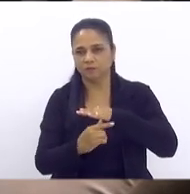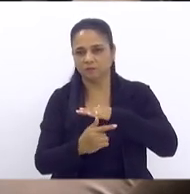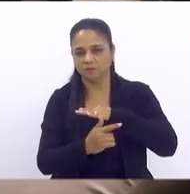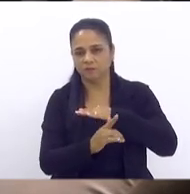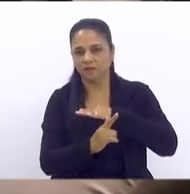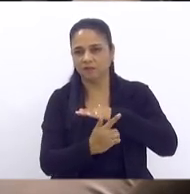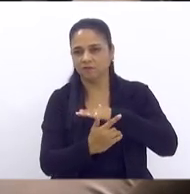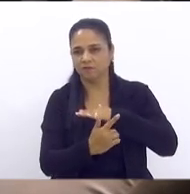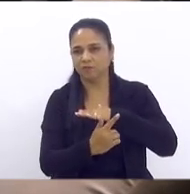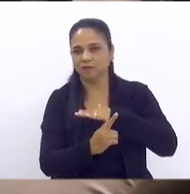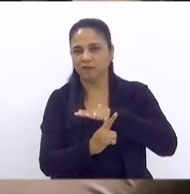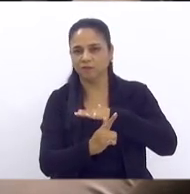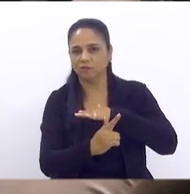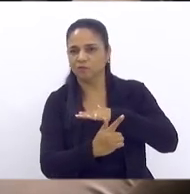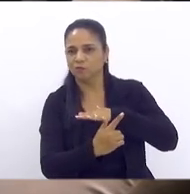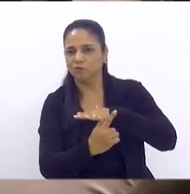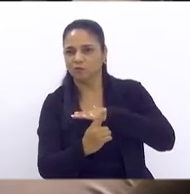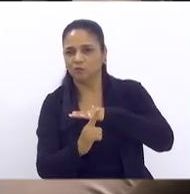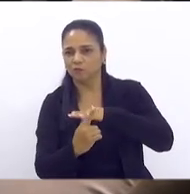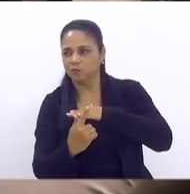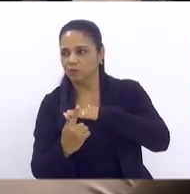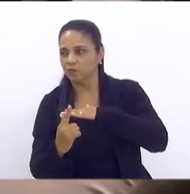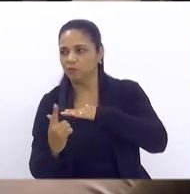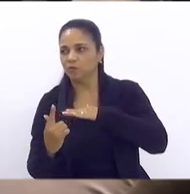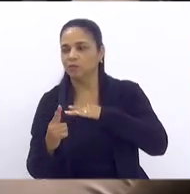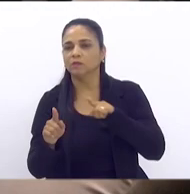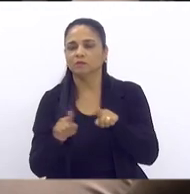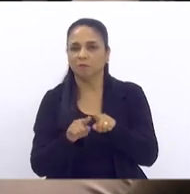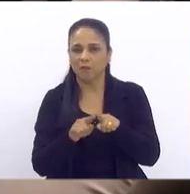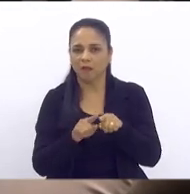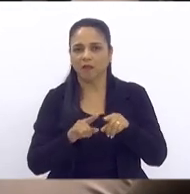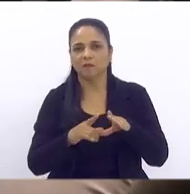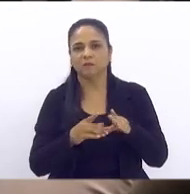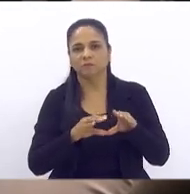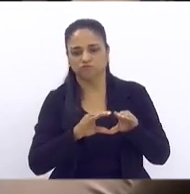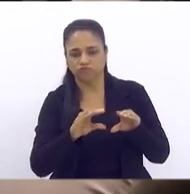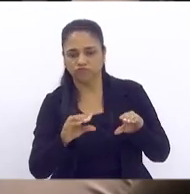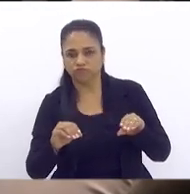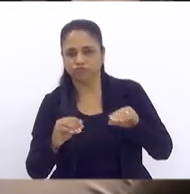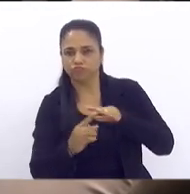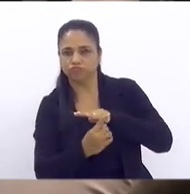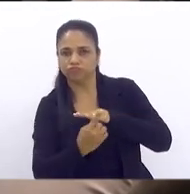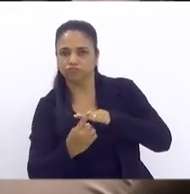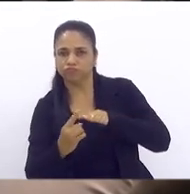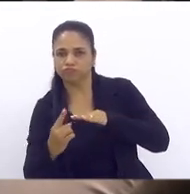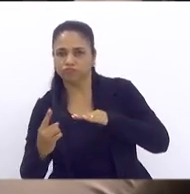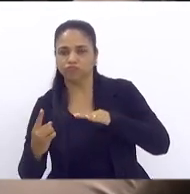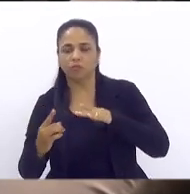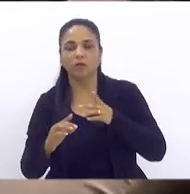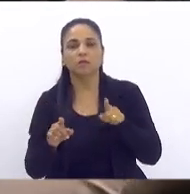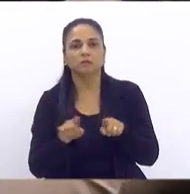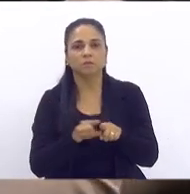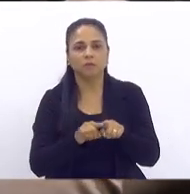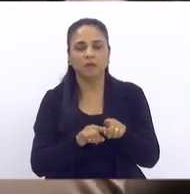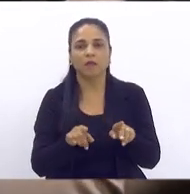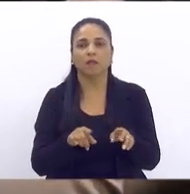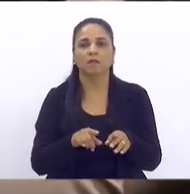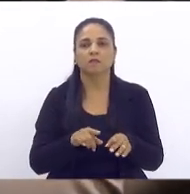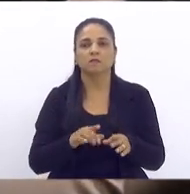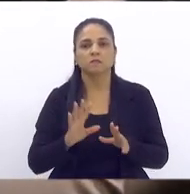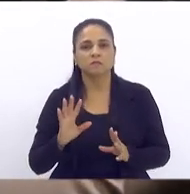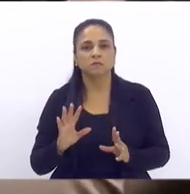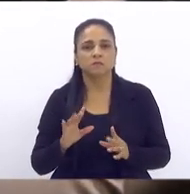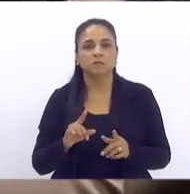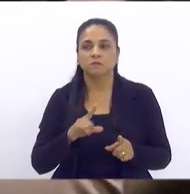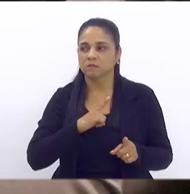realizadas sobre ou às margens das águas jurisdicionais brasileiras, salvo